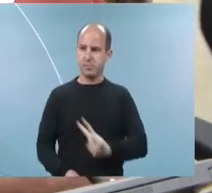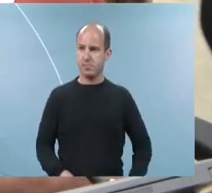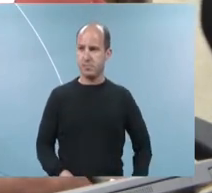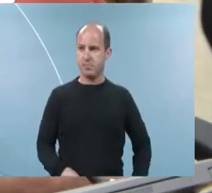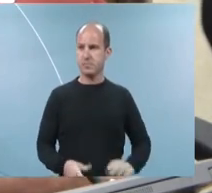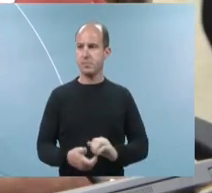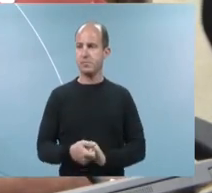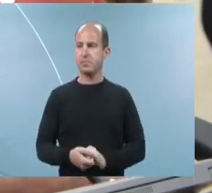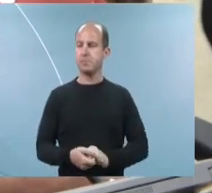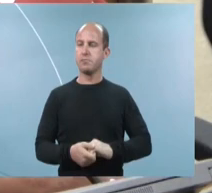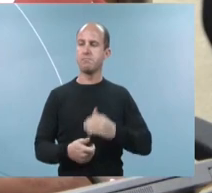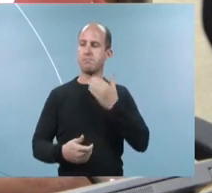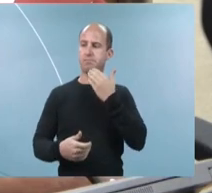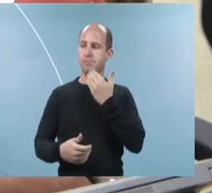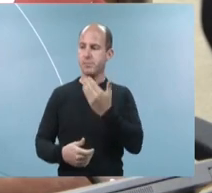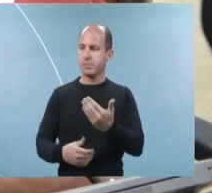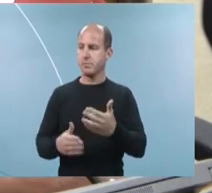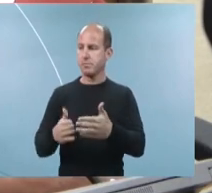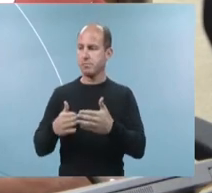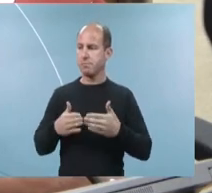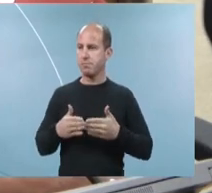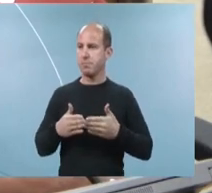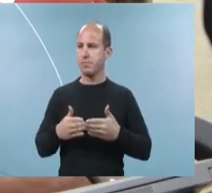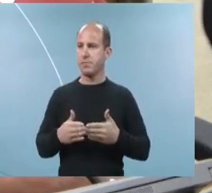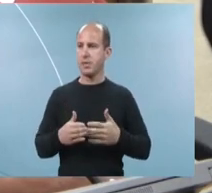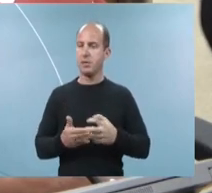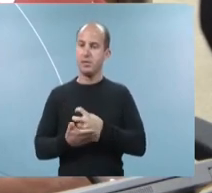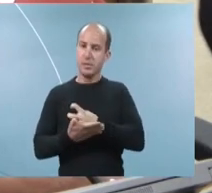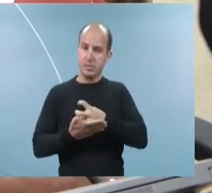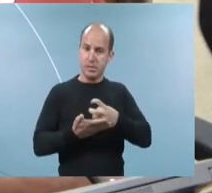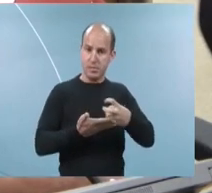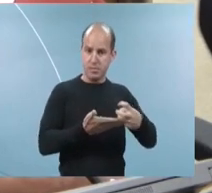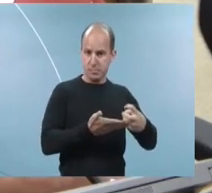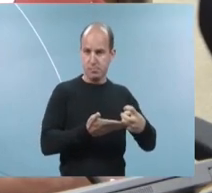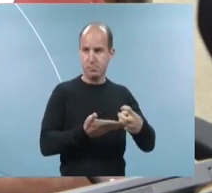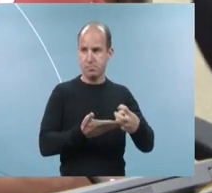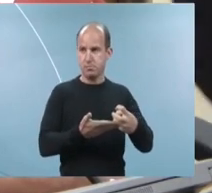deputada Cristiano, pedir licença para ausentar-me agora desta